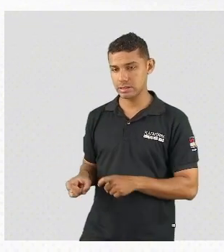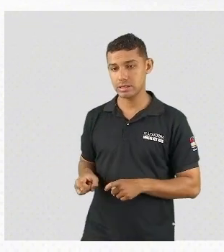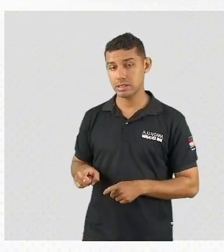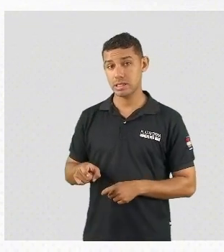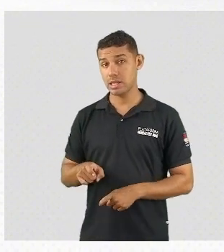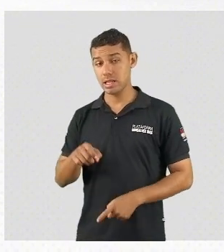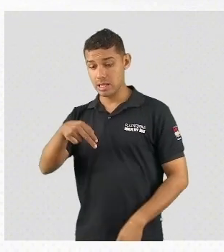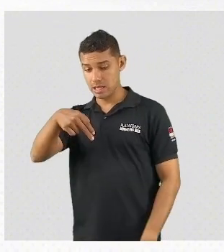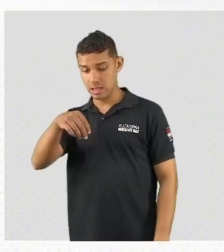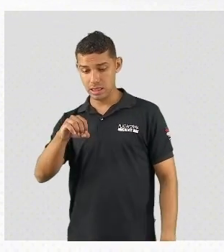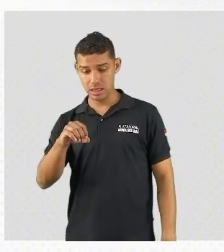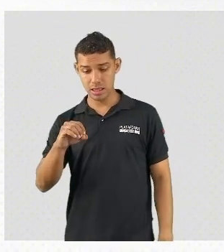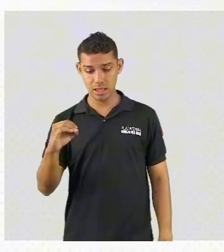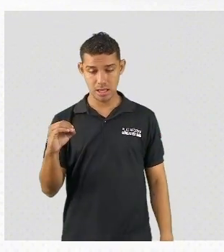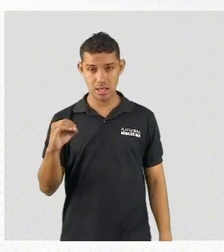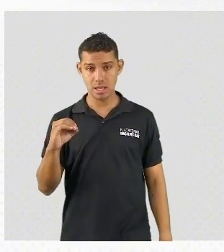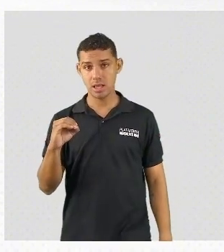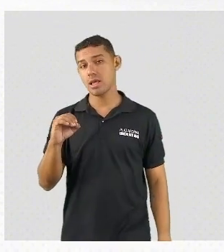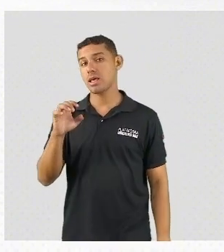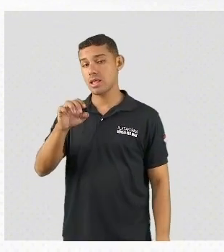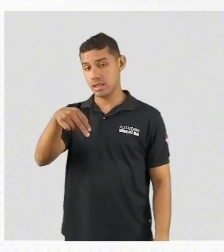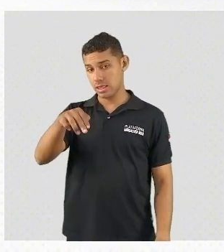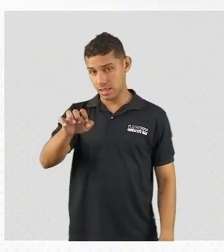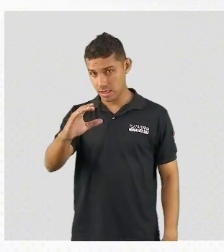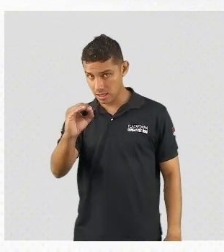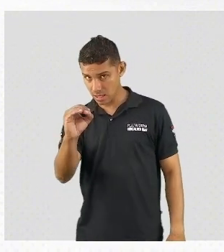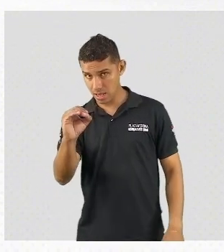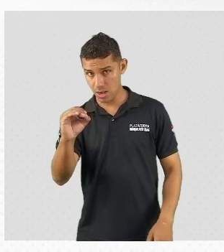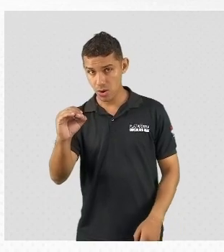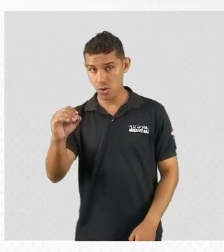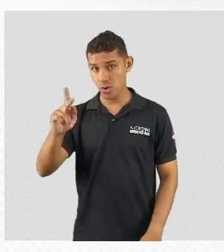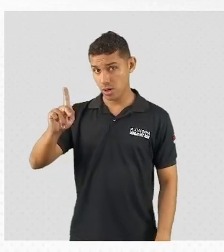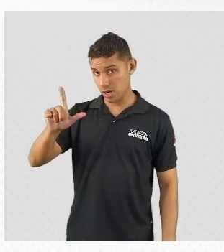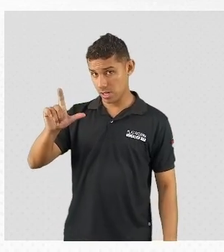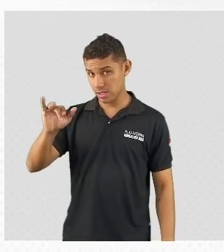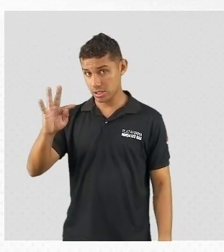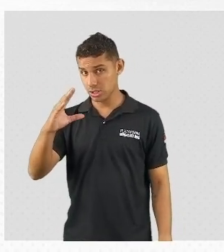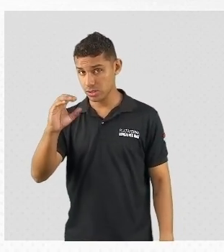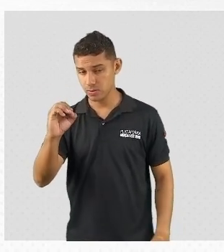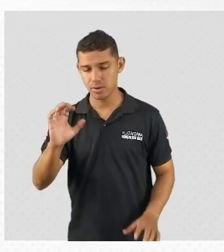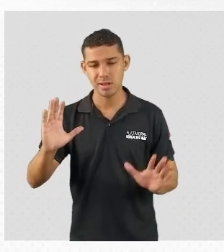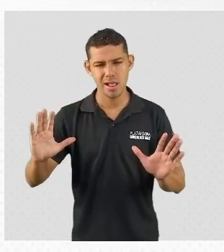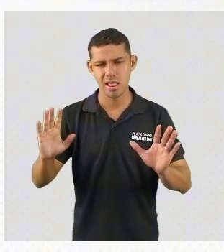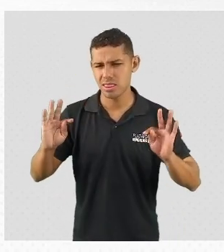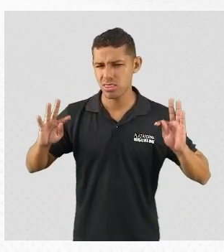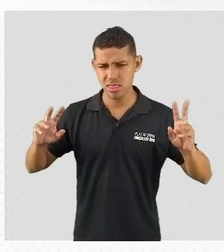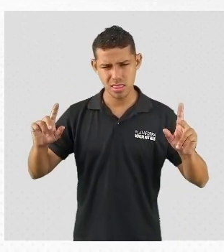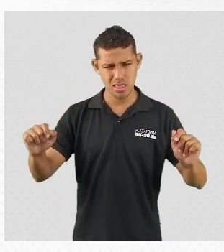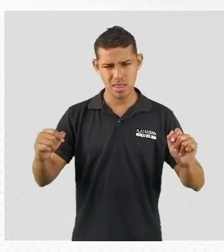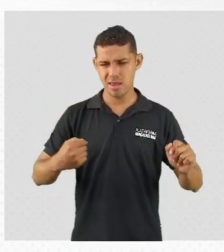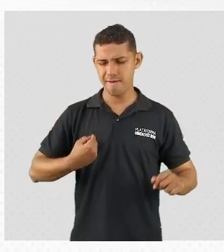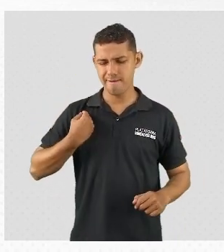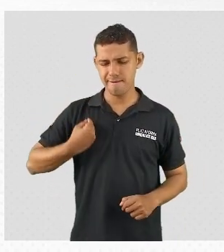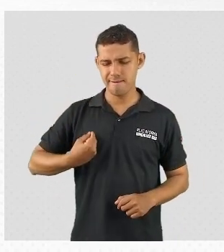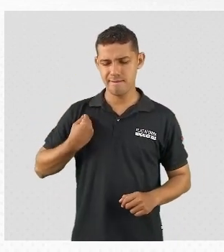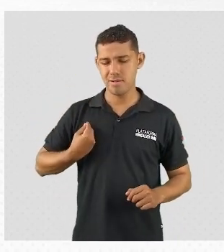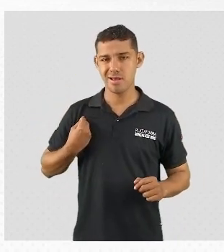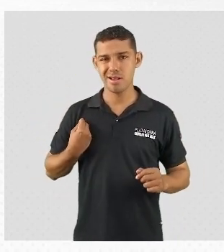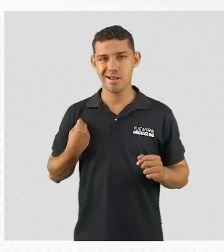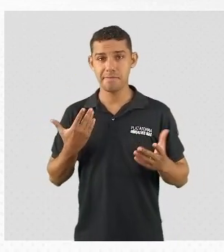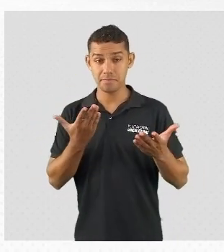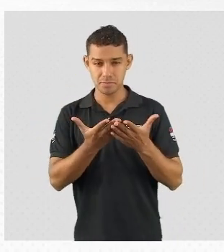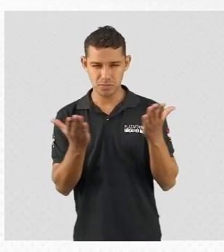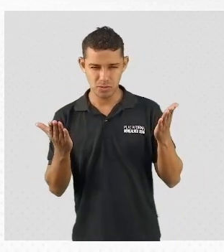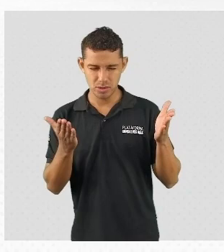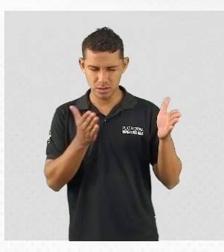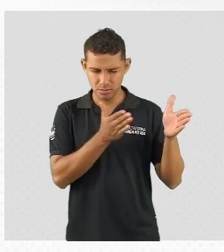vai diferenciar. Nem todos os agrupamentos humanos vivenciaram esse tempo tão certinho, tão linear, que a